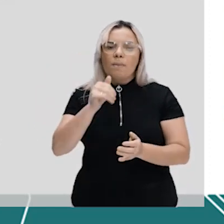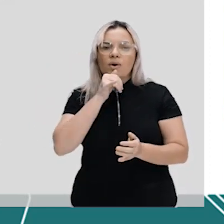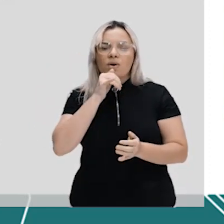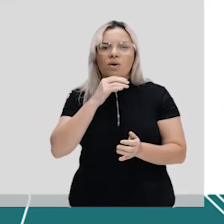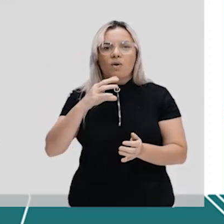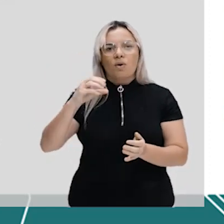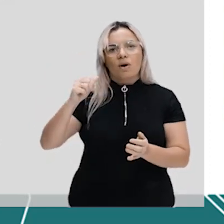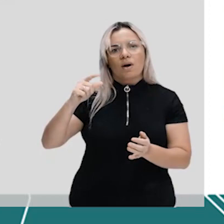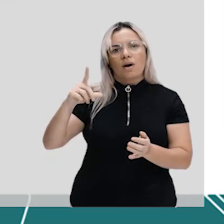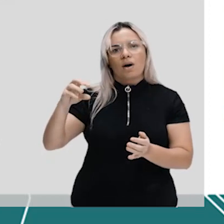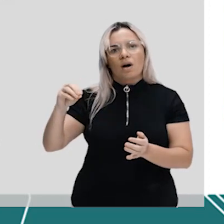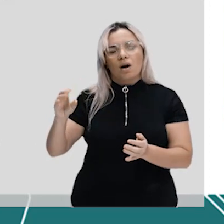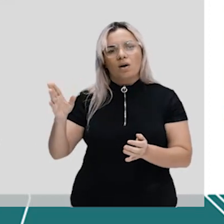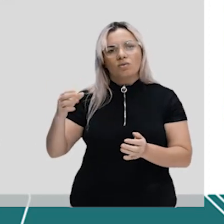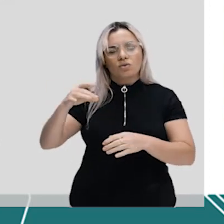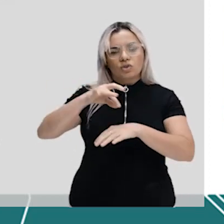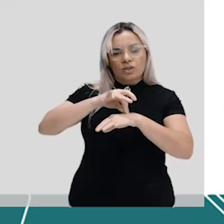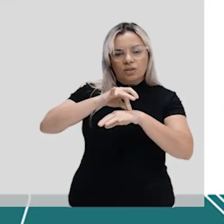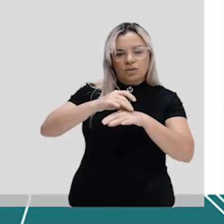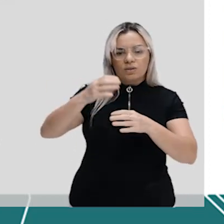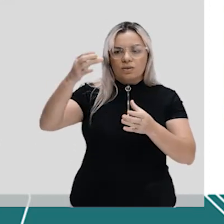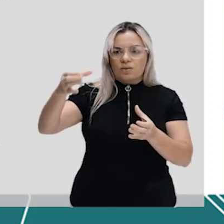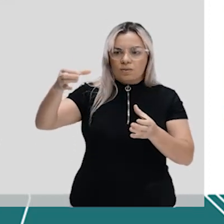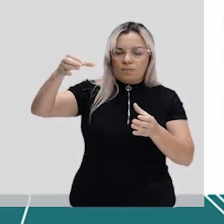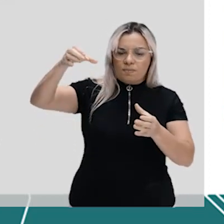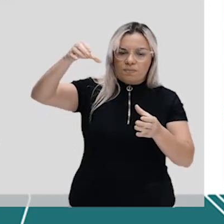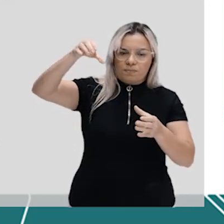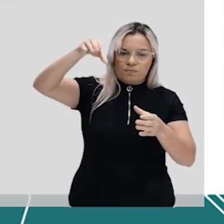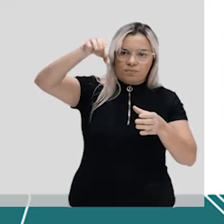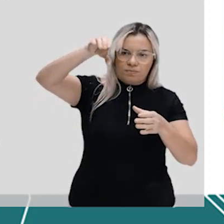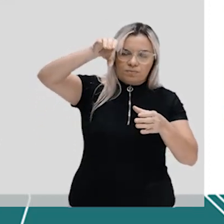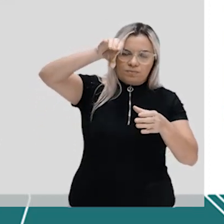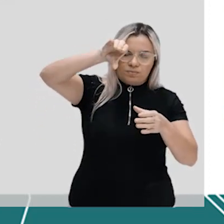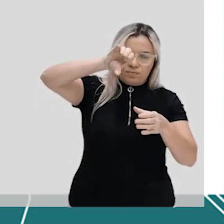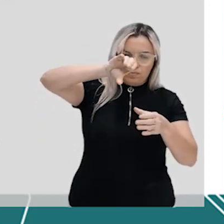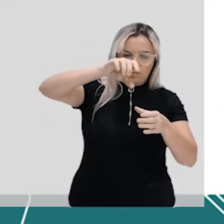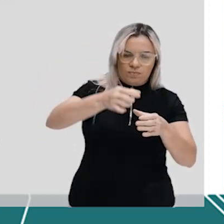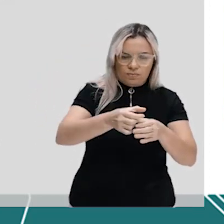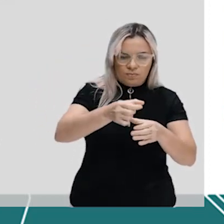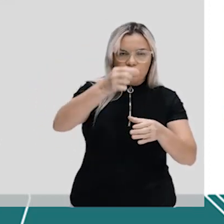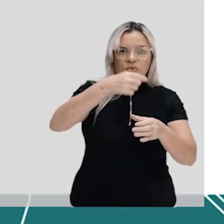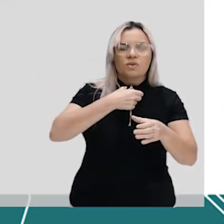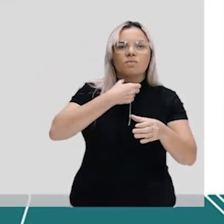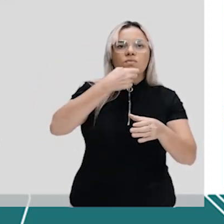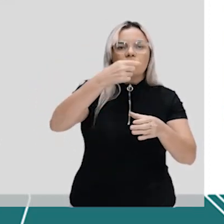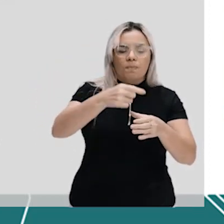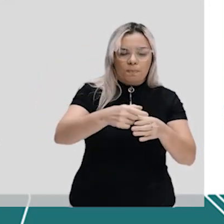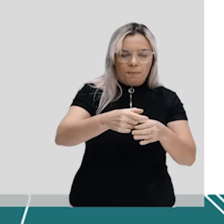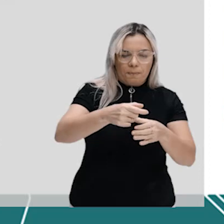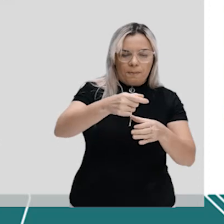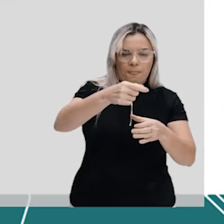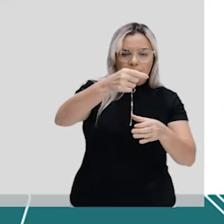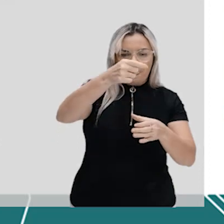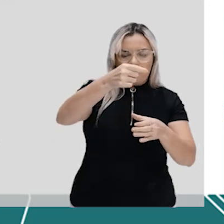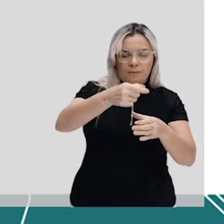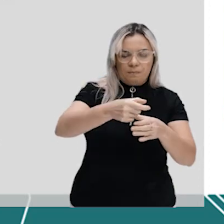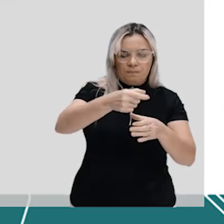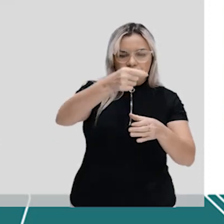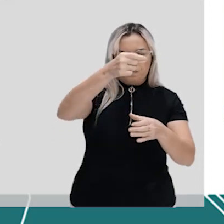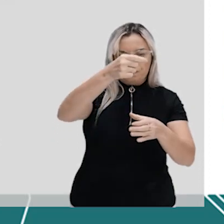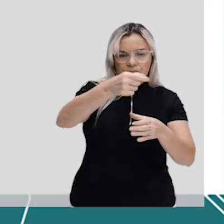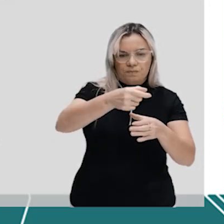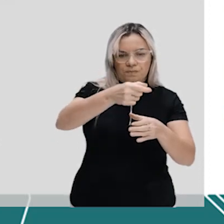tá? Um líquido nutritivo foi colocado em um balão de pescoço longo. Veja, aqui o pescoço desse vidro é